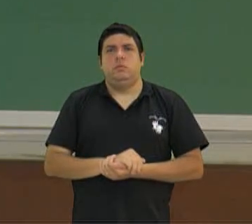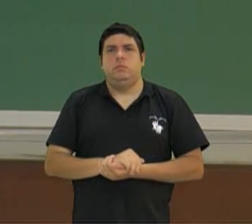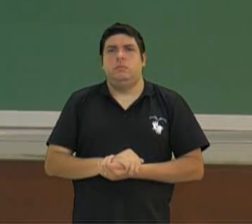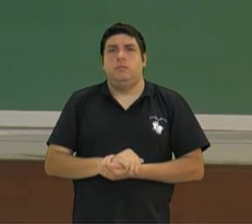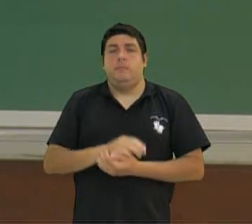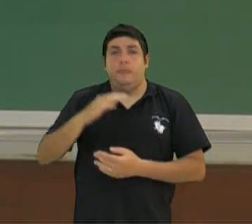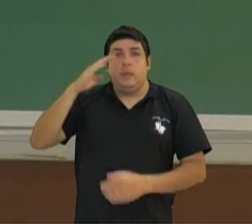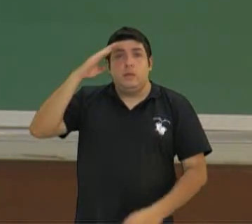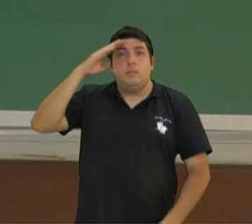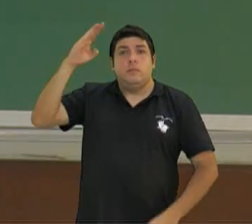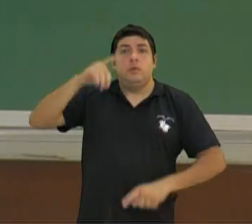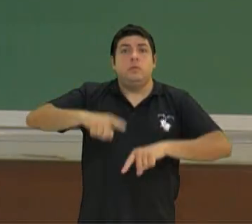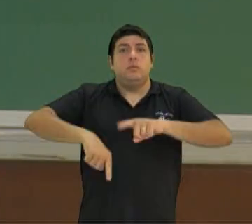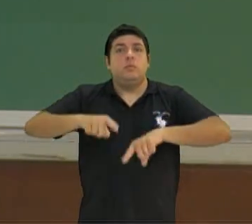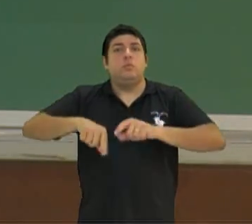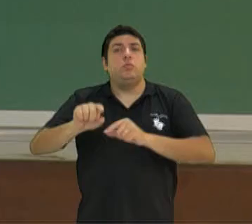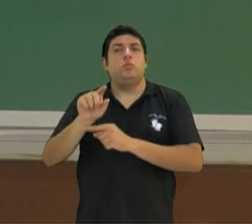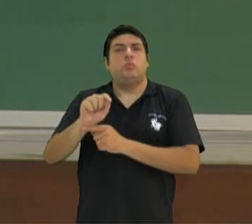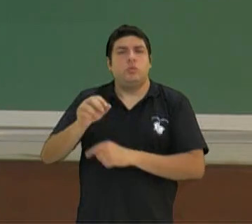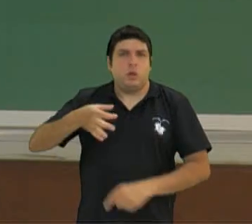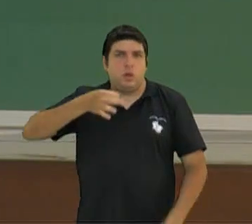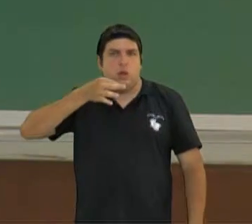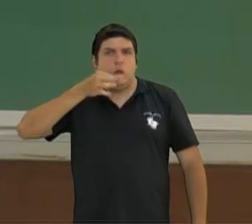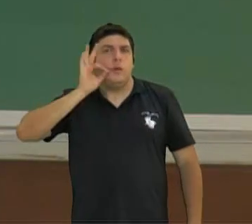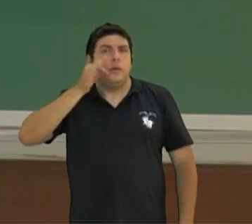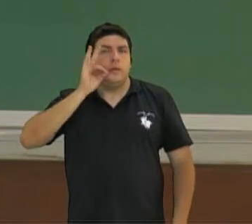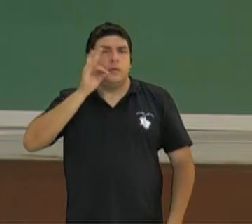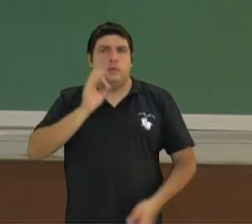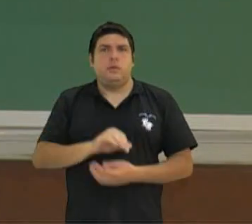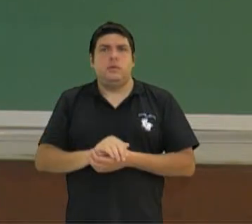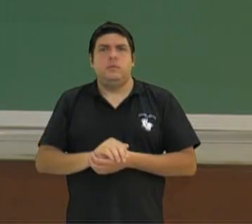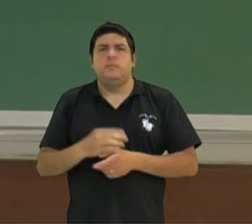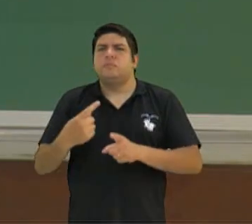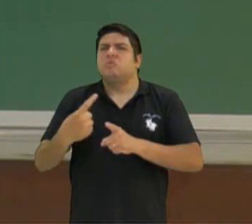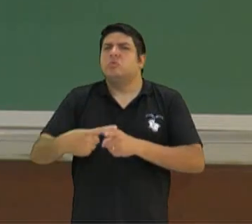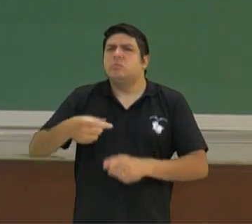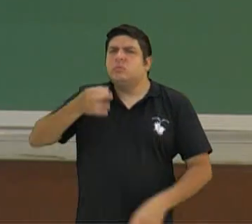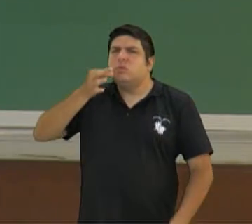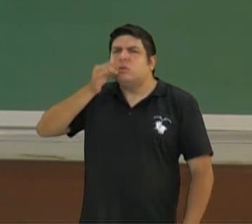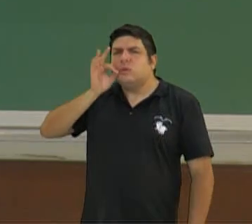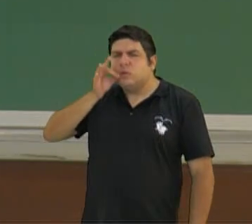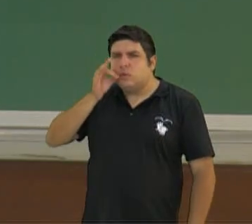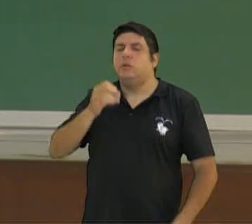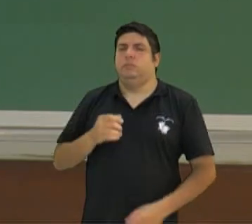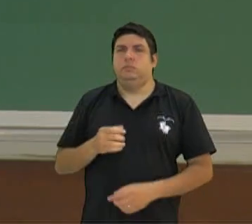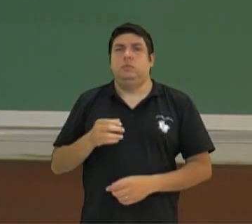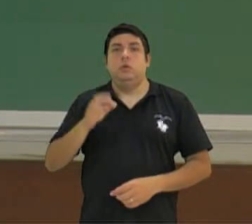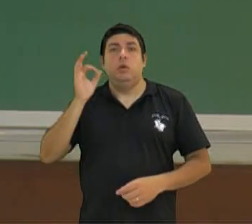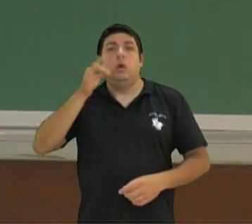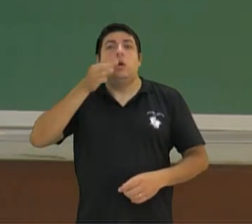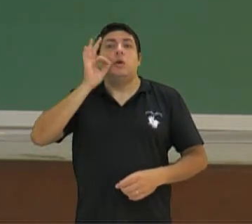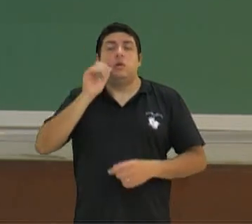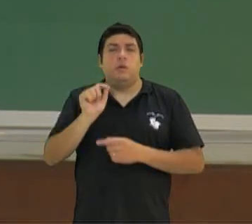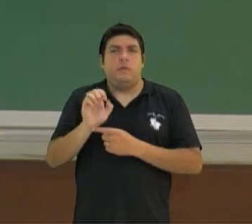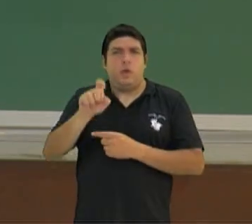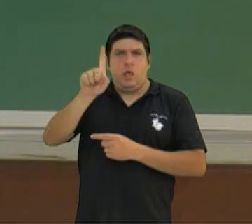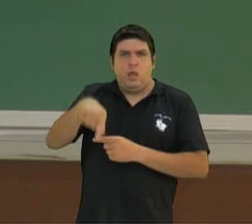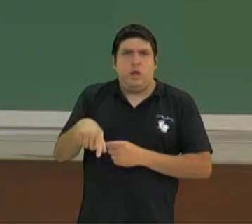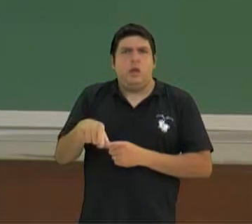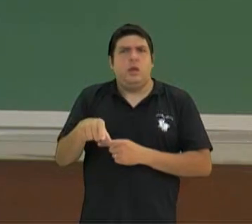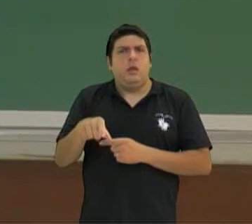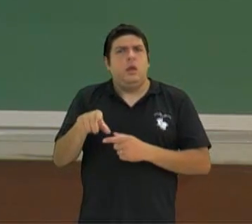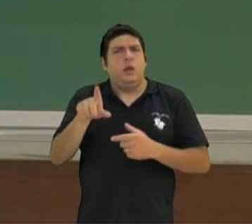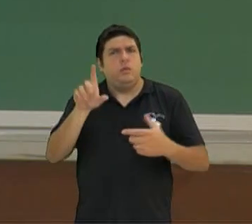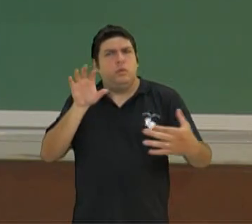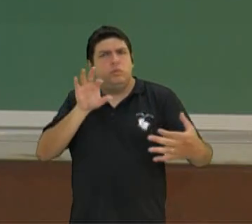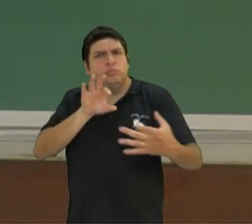era o principal produto da economia nacional. Por que eu coloquei o café aqui? Porque ele tem uma relação ali bem importante com o